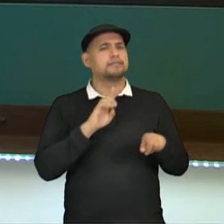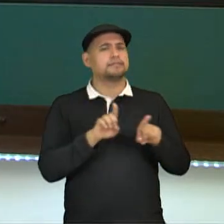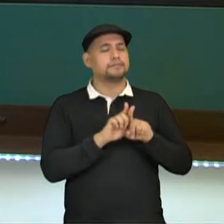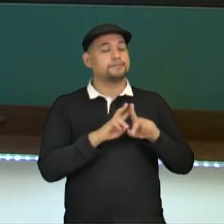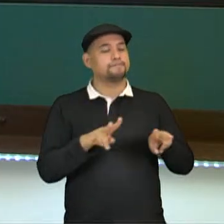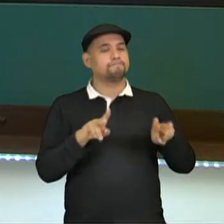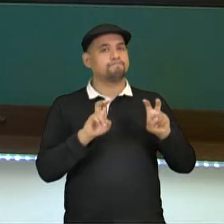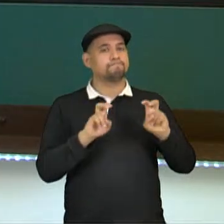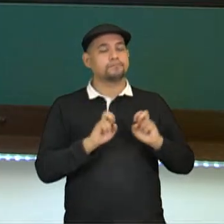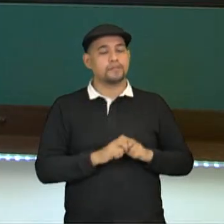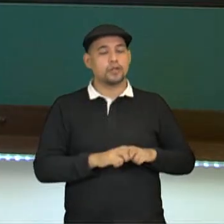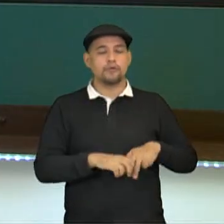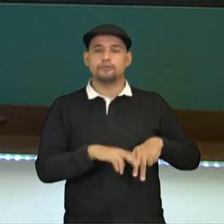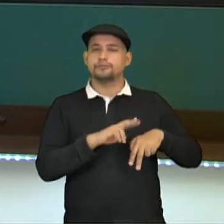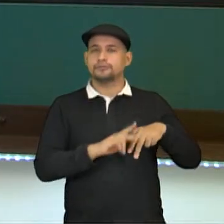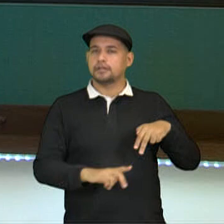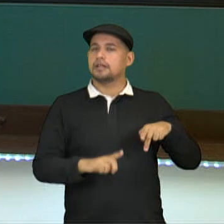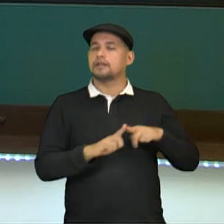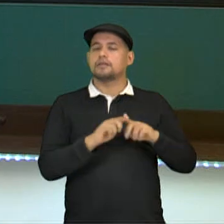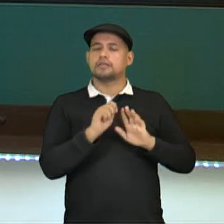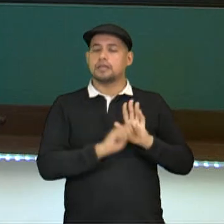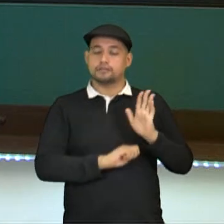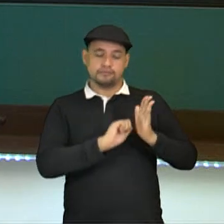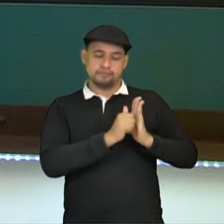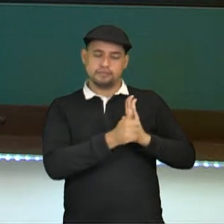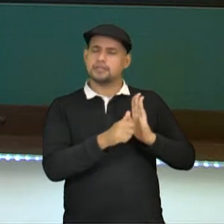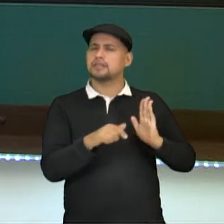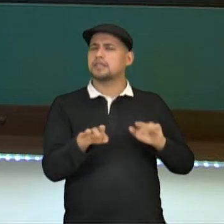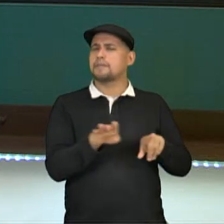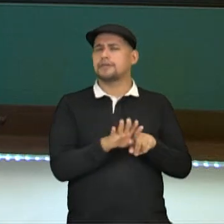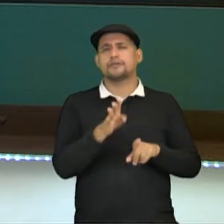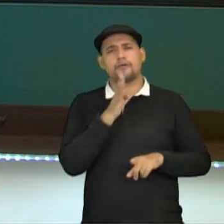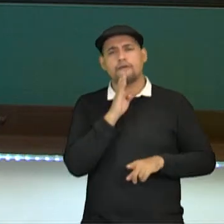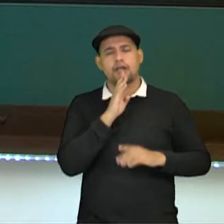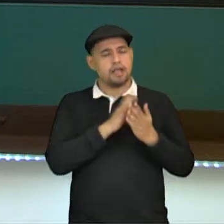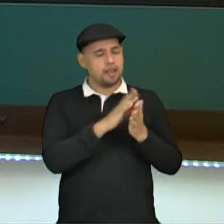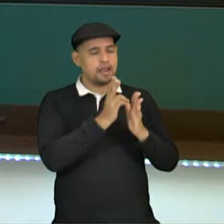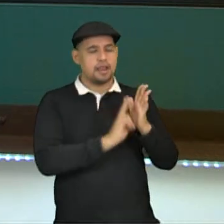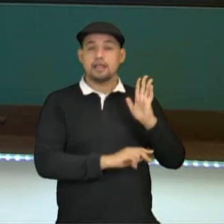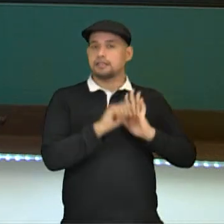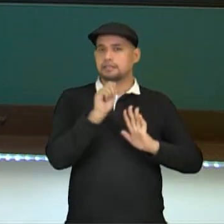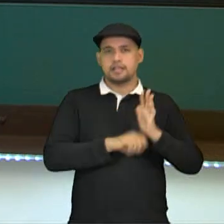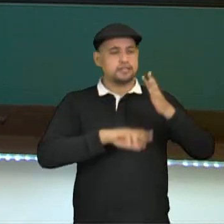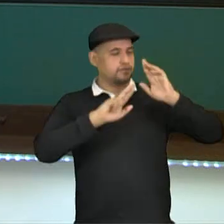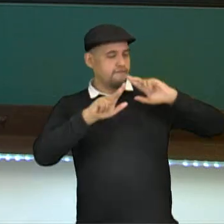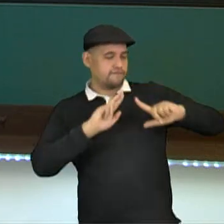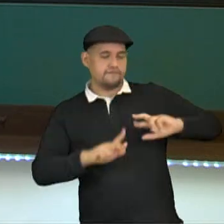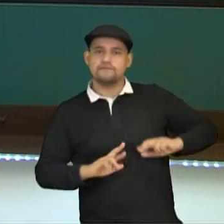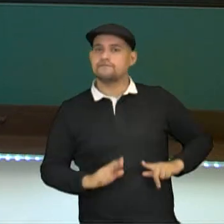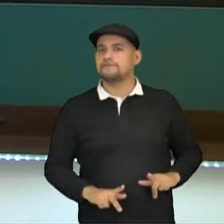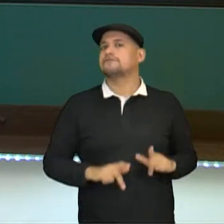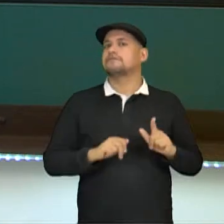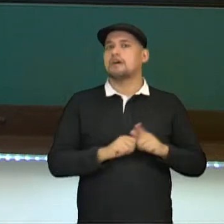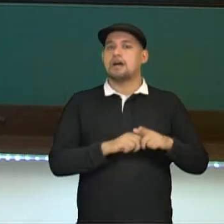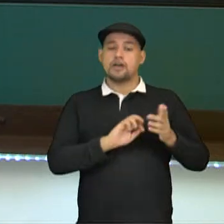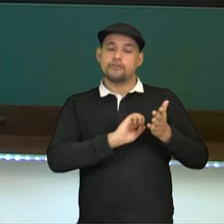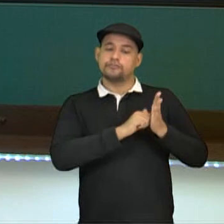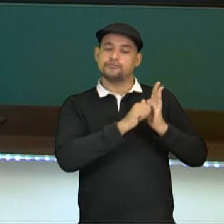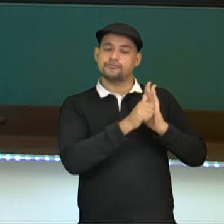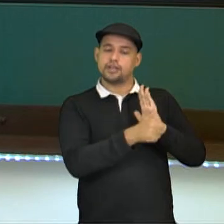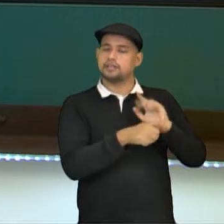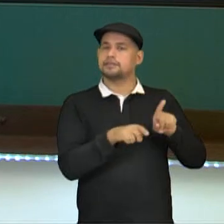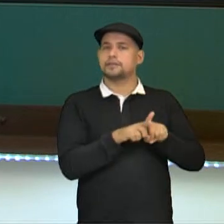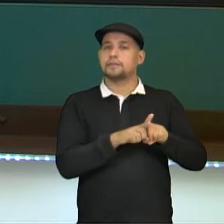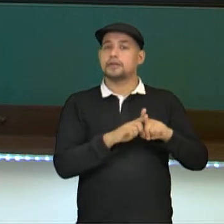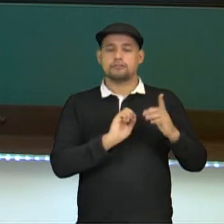com este gênero textual, né? Vocês já tiveram a oportunidade de ler textos dos mais variados gêneros. Quando nós falamos